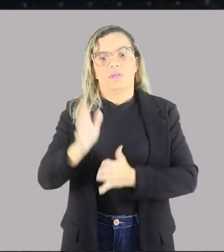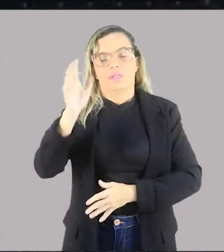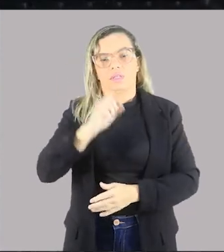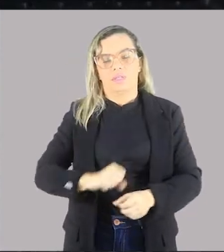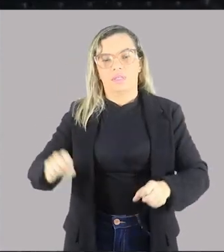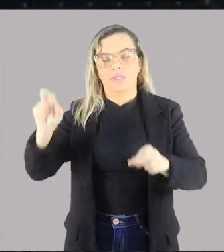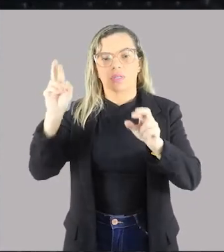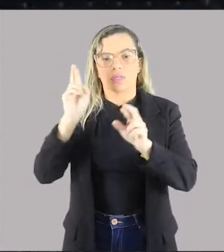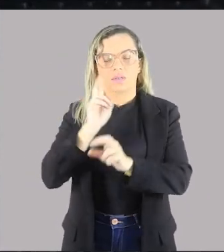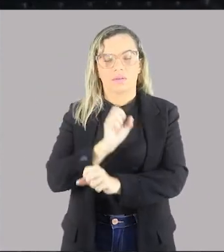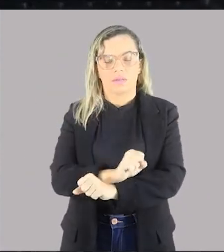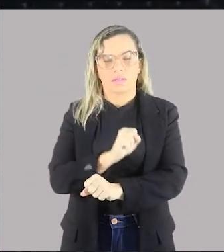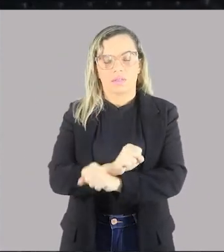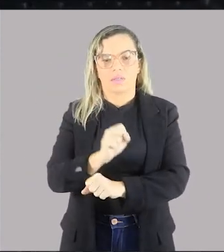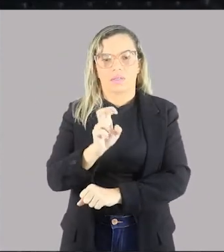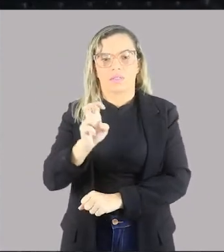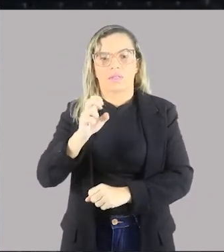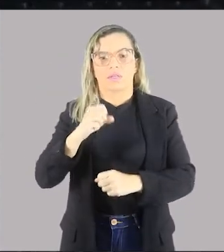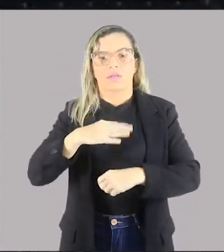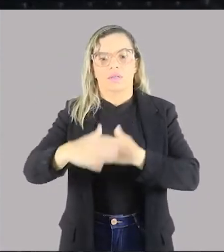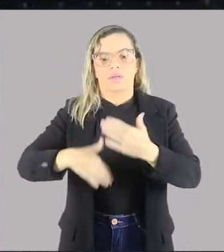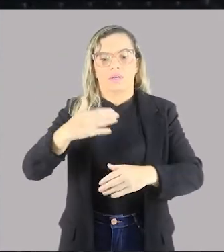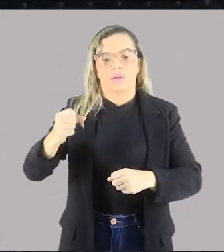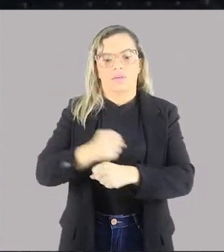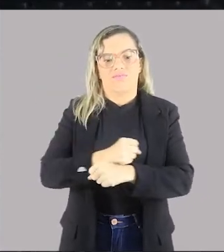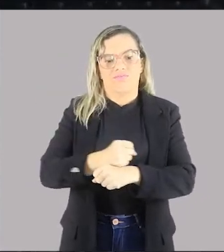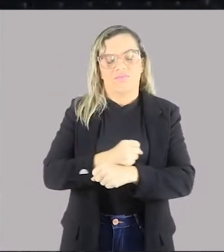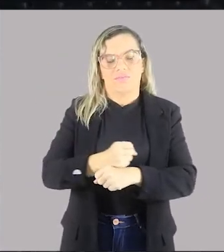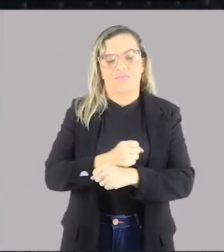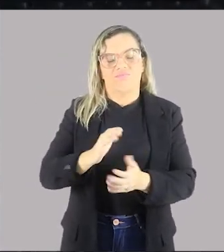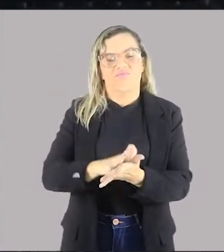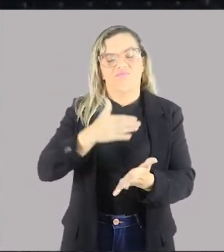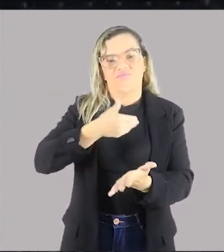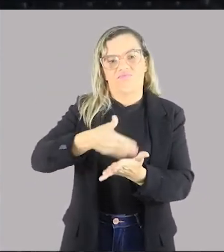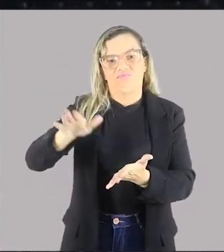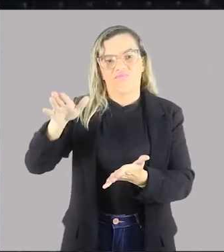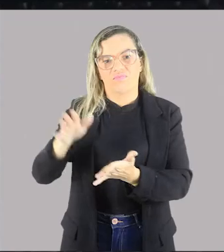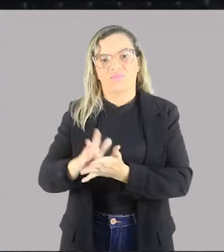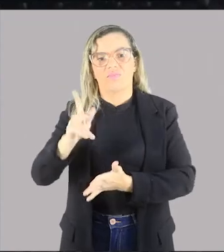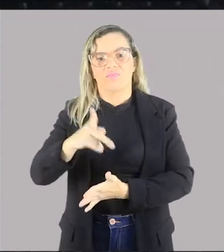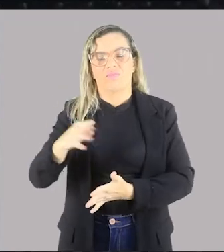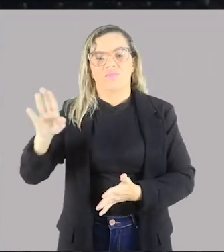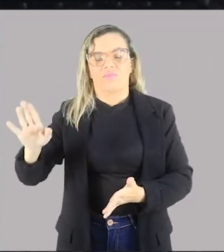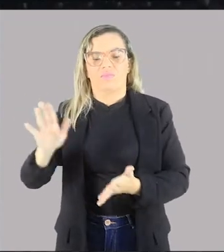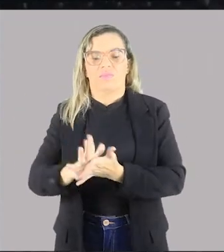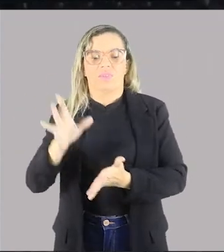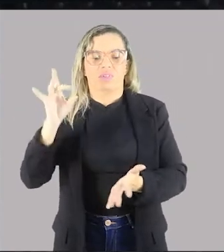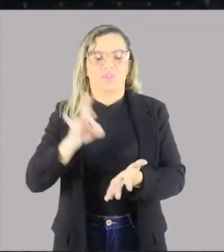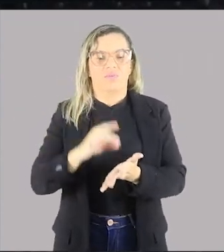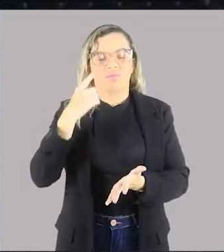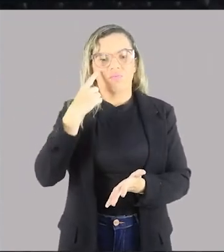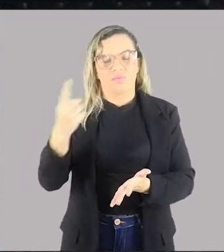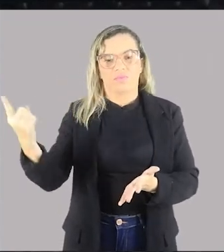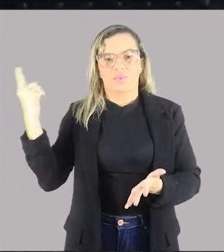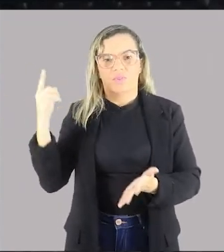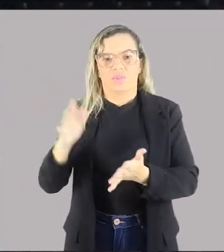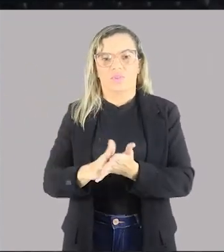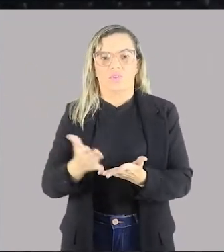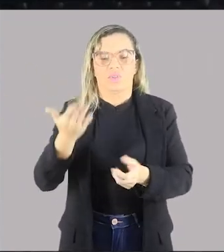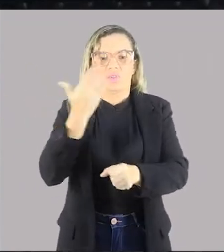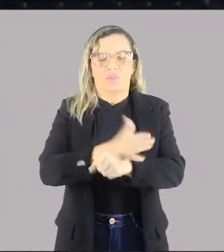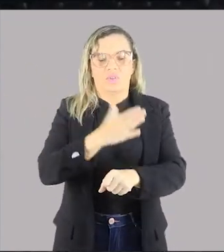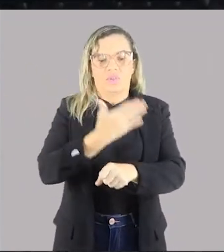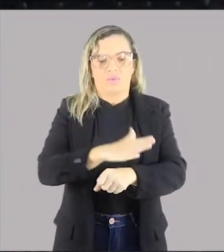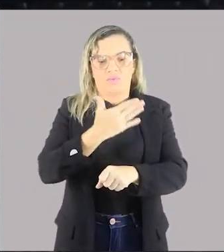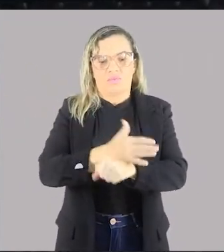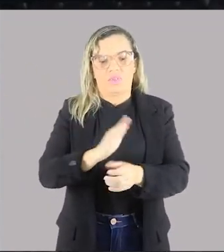possibilidade. Ou seja, é extremamente gravosa e afasta o cidadão dessas funções públicas, porque de fato aqui os atos que foram cometidos